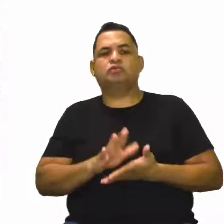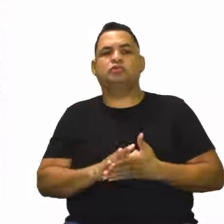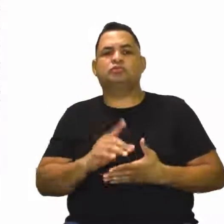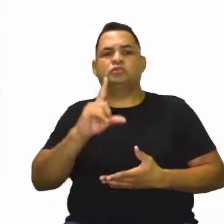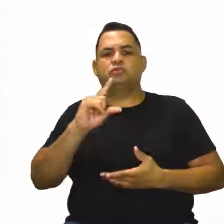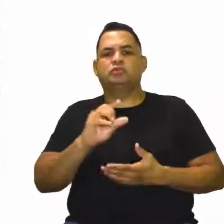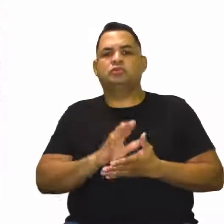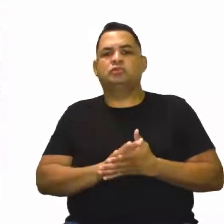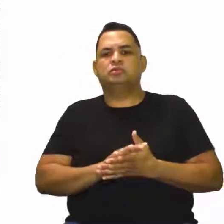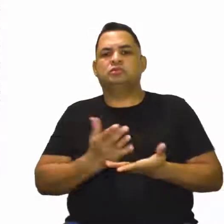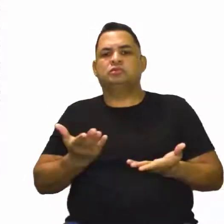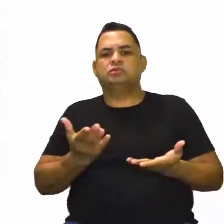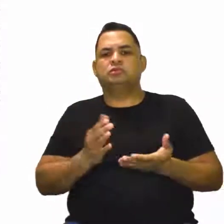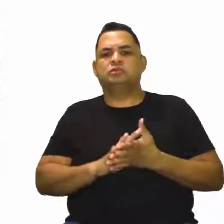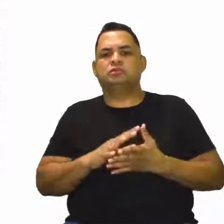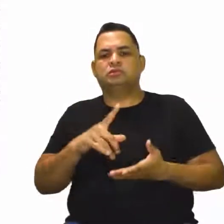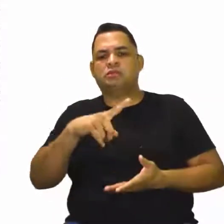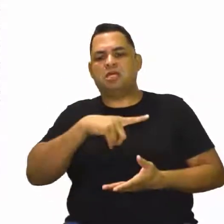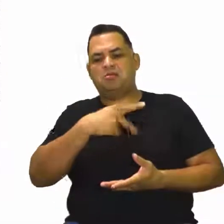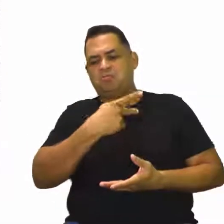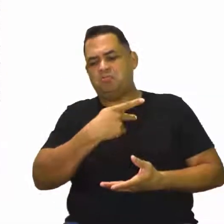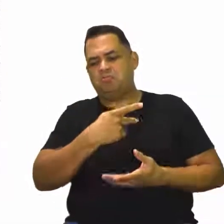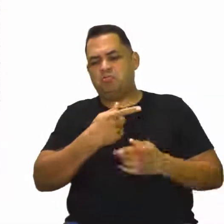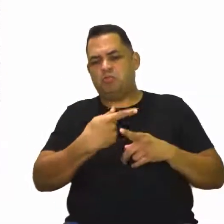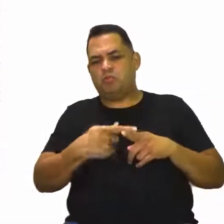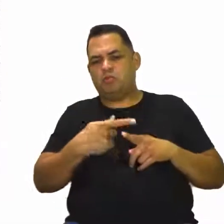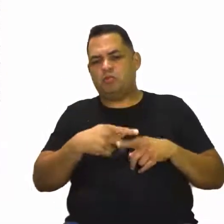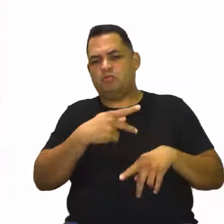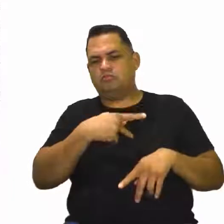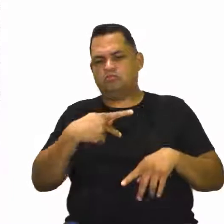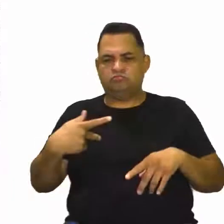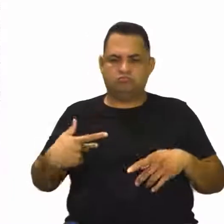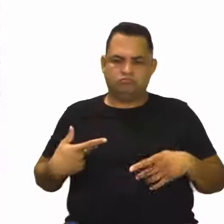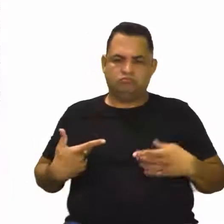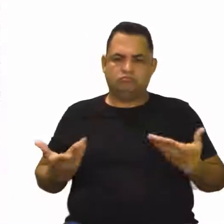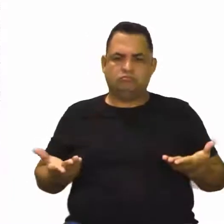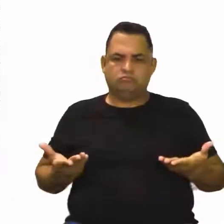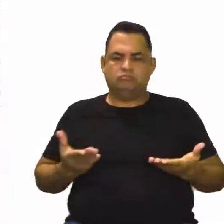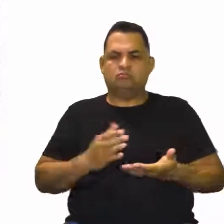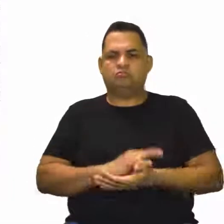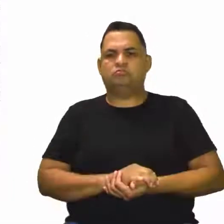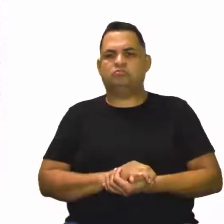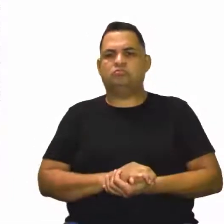algumas pessoas incapacitadas por algum motivo, por